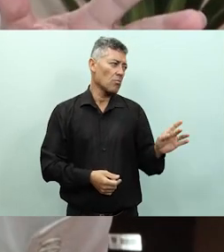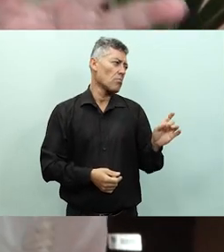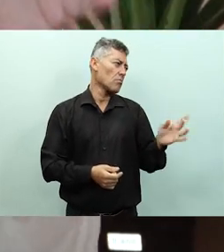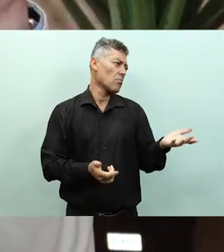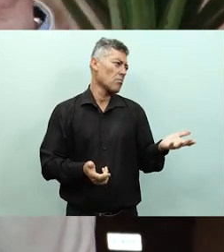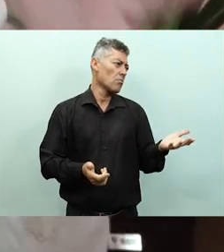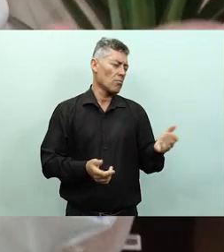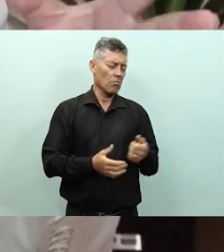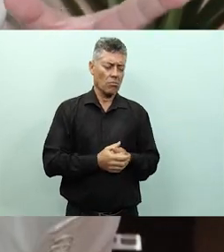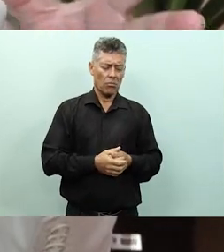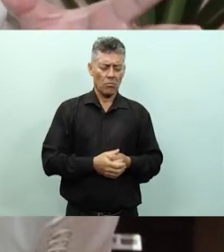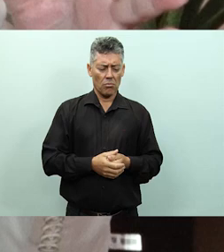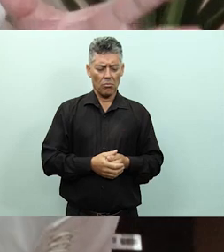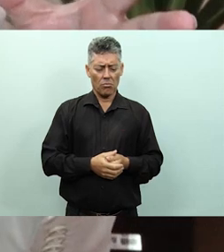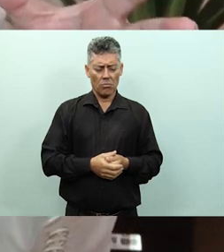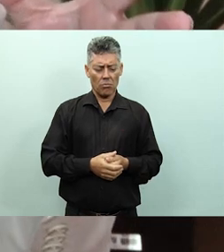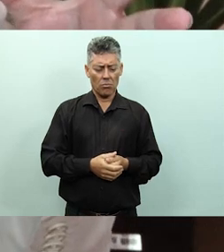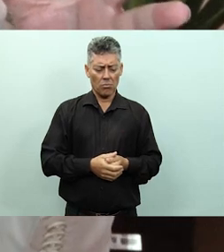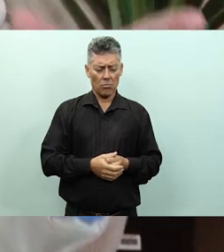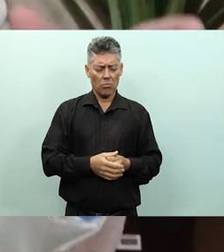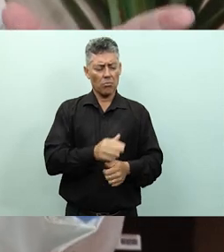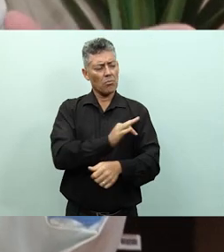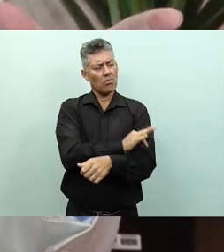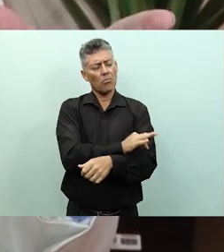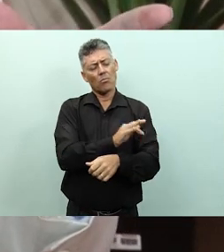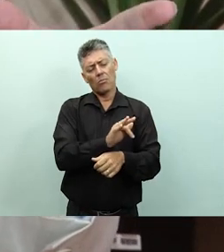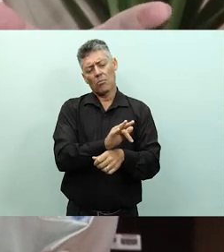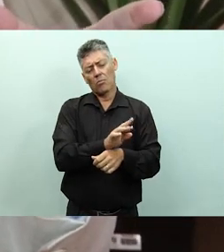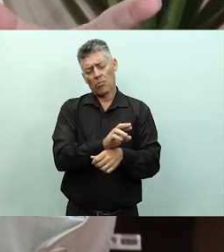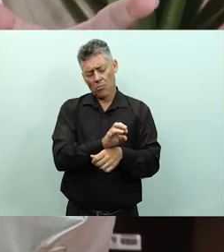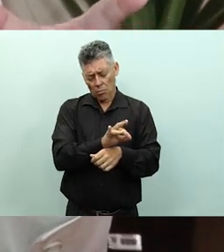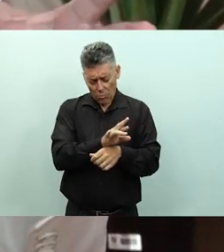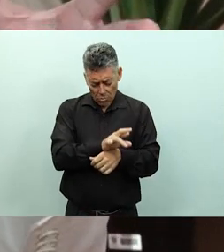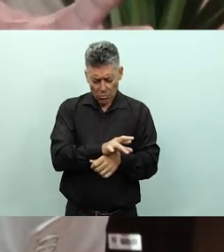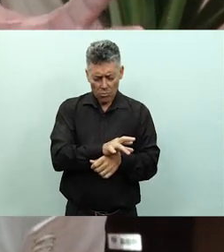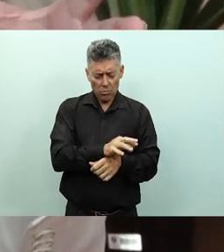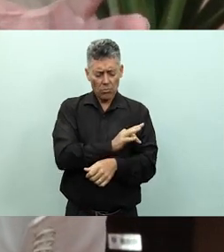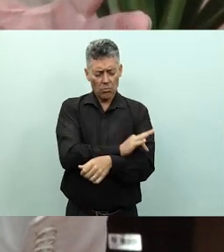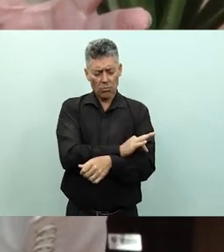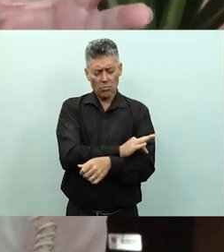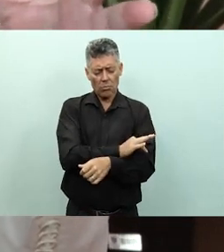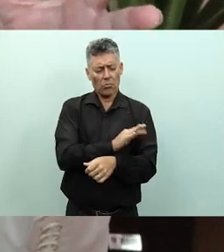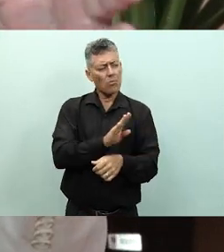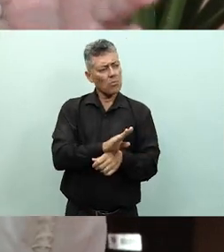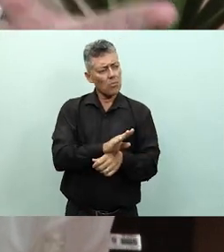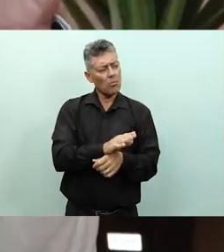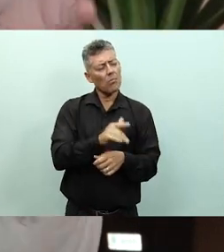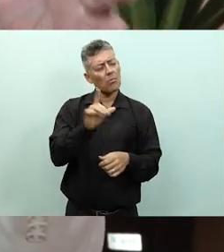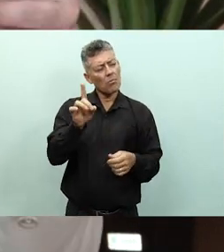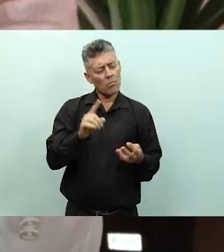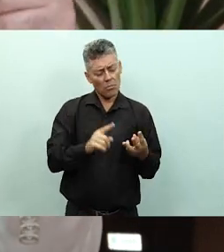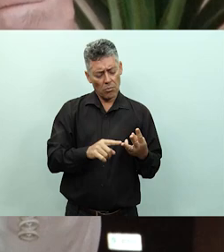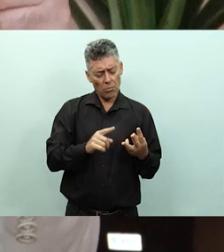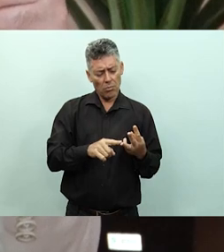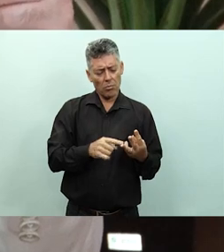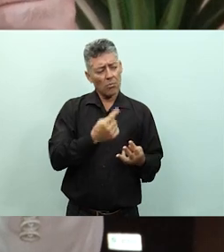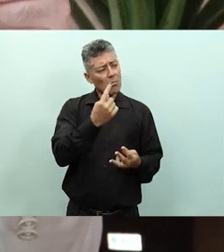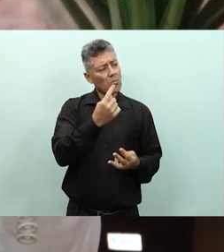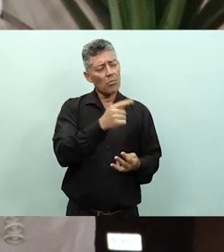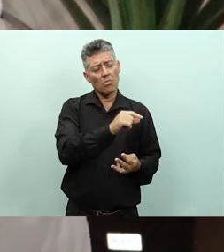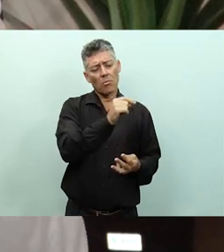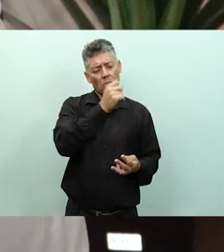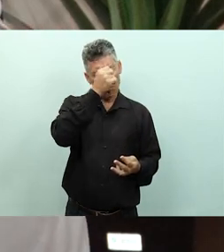Uma banda, a maior banda era de Fernando Freire e Fernando Bezerra tinha outra. E Vilma tinha um